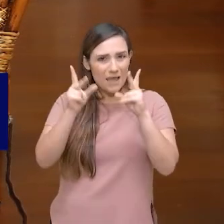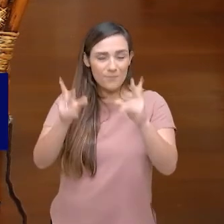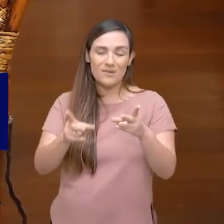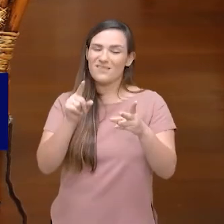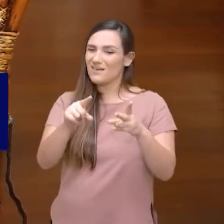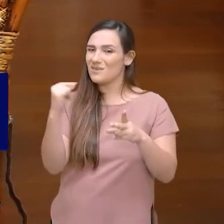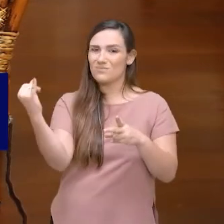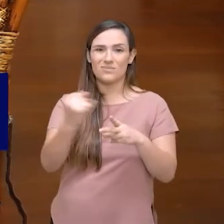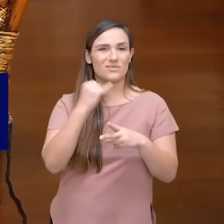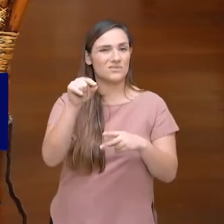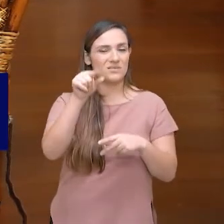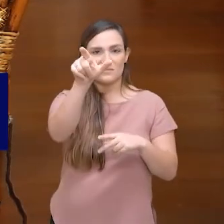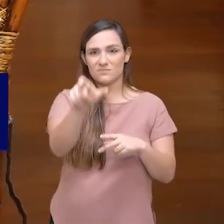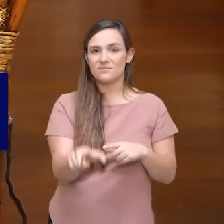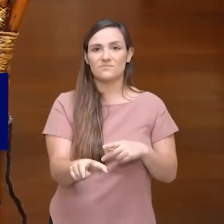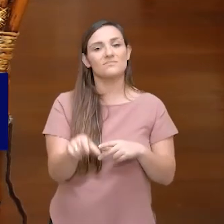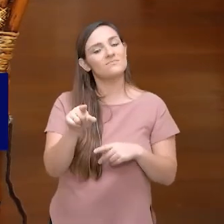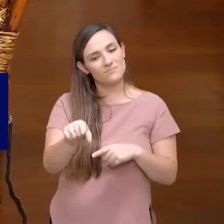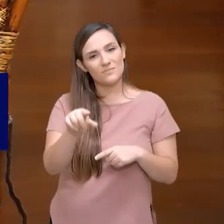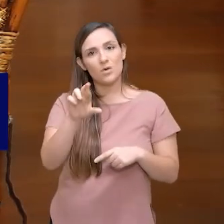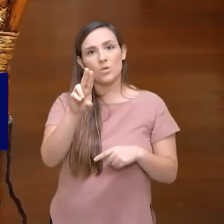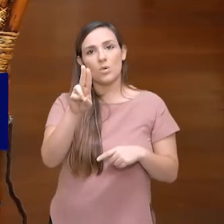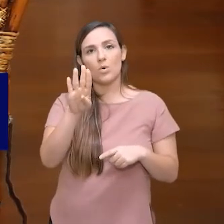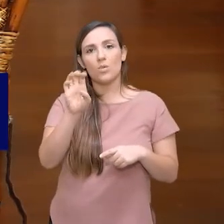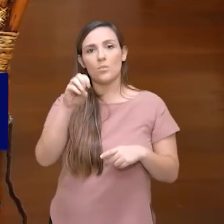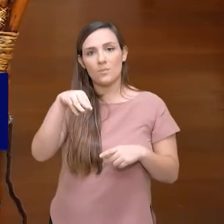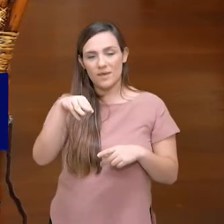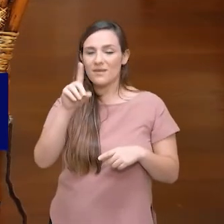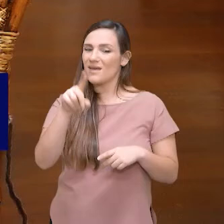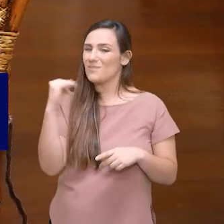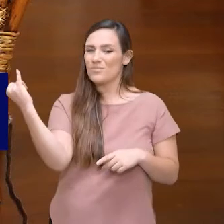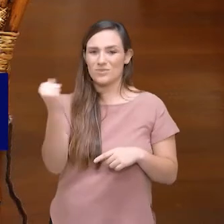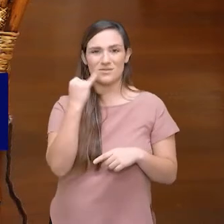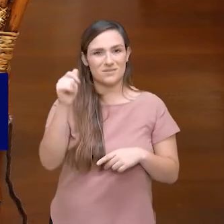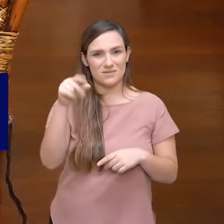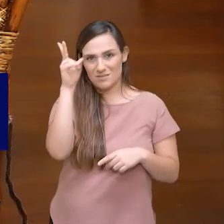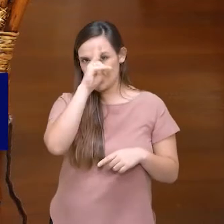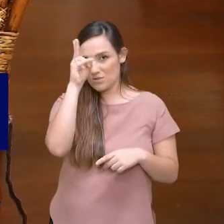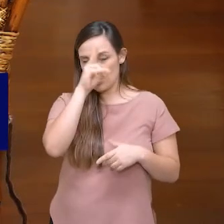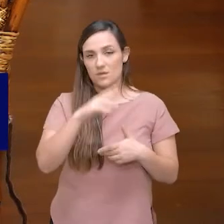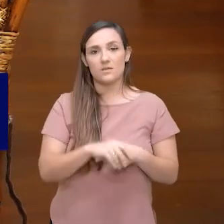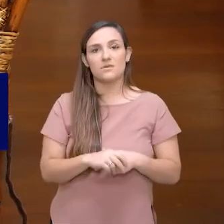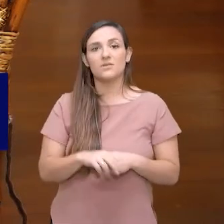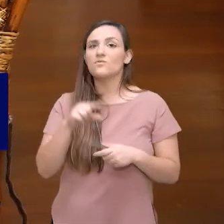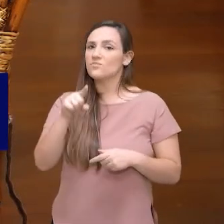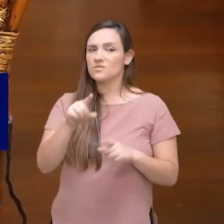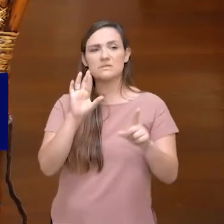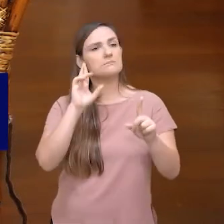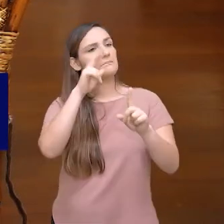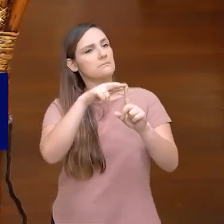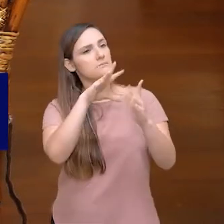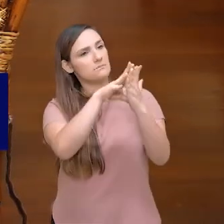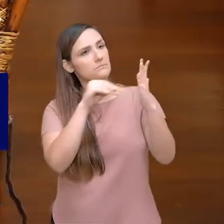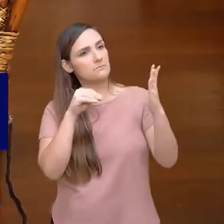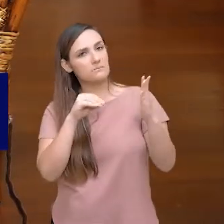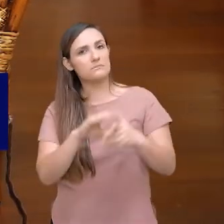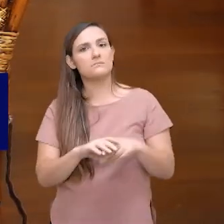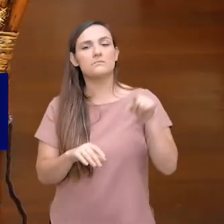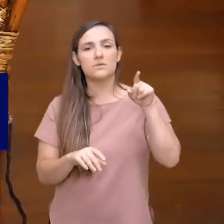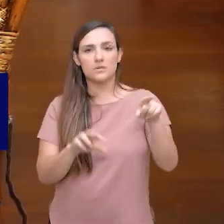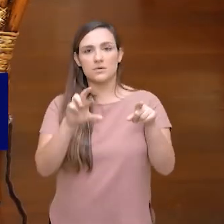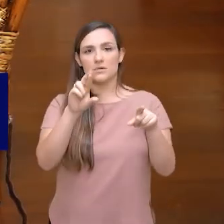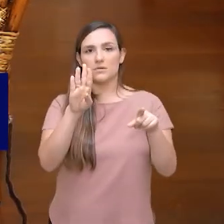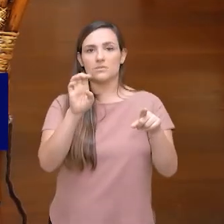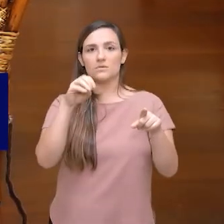homem imprescindível na nossa história. Então que você que nos acompanhando sinta como inspiração. A vida é sim uma contínua inspiração